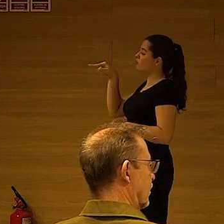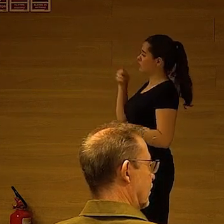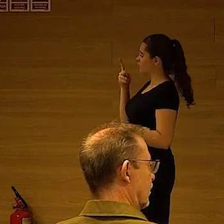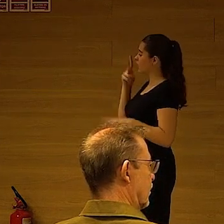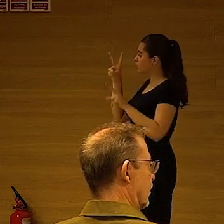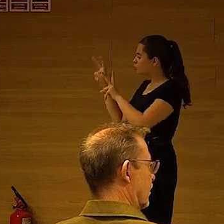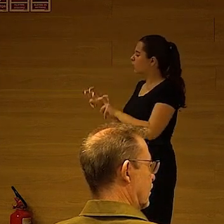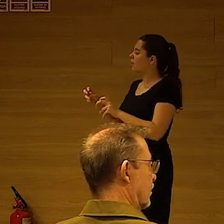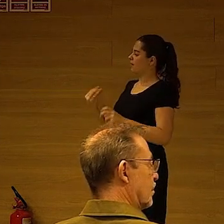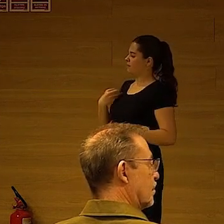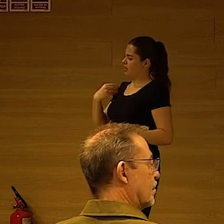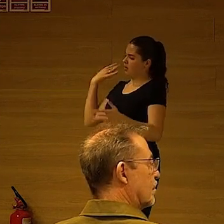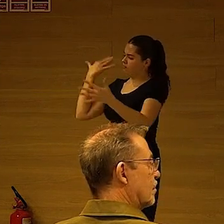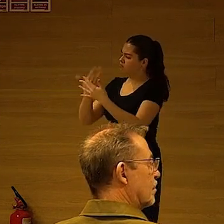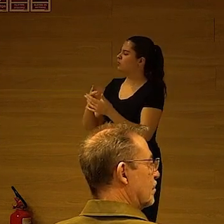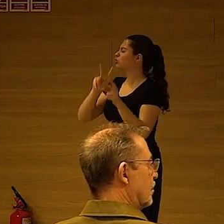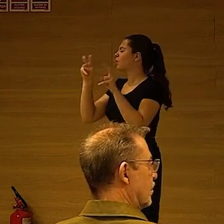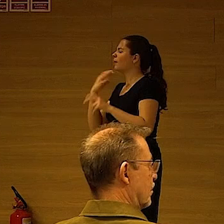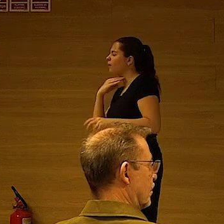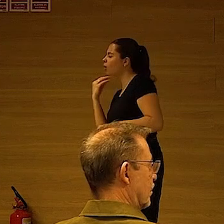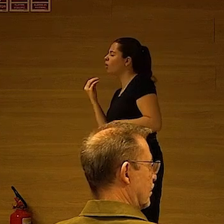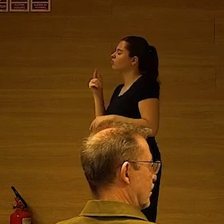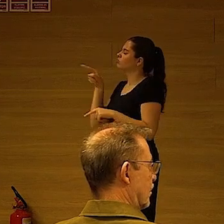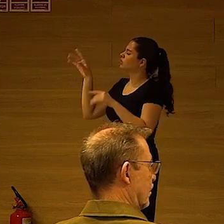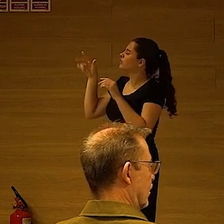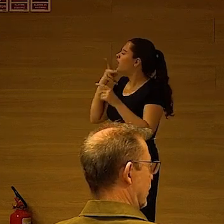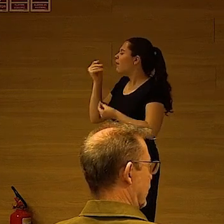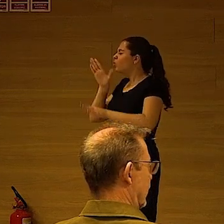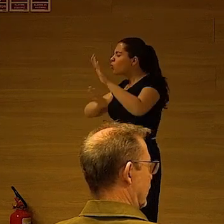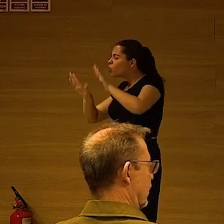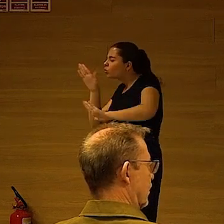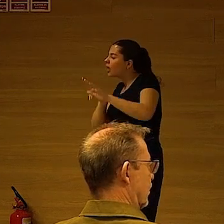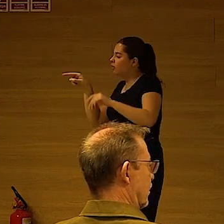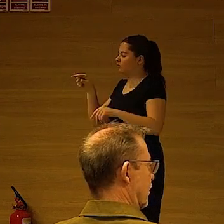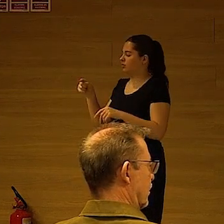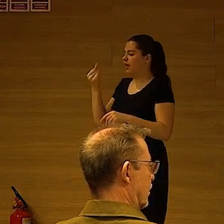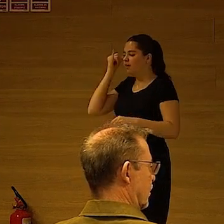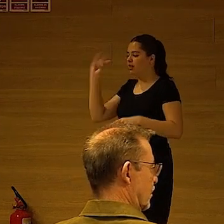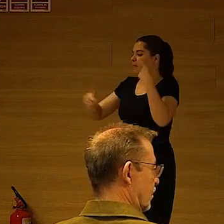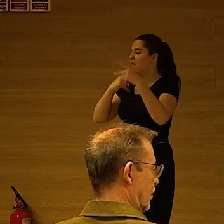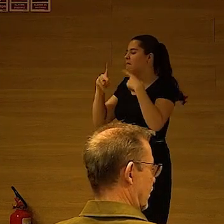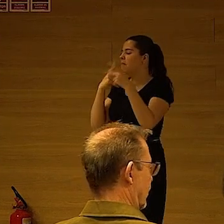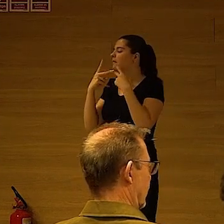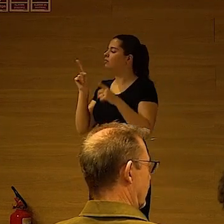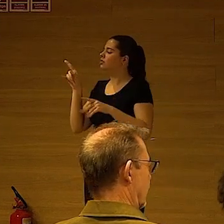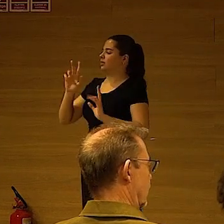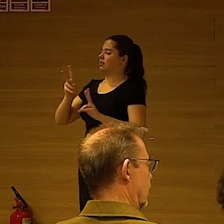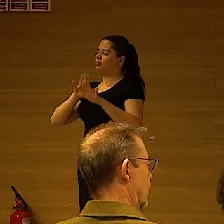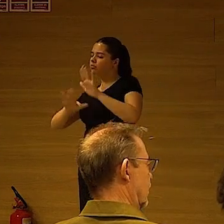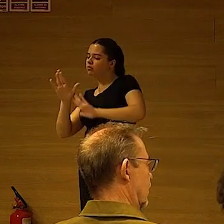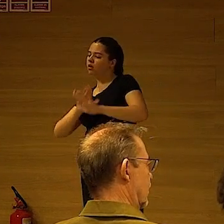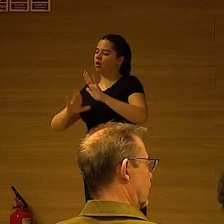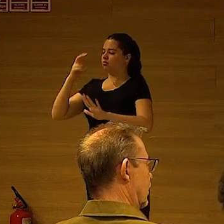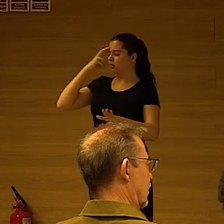sobre finitude, sobre morte, você toma muito cuidado com as palavras que você escolhe, com a forma com que você entrega essa